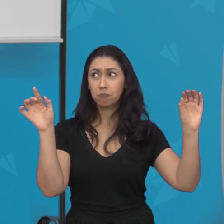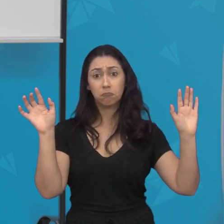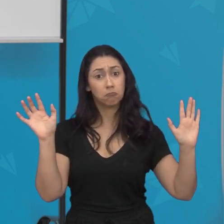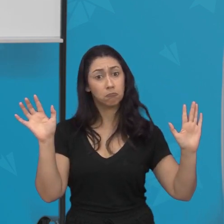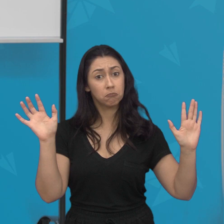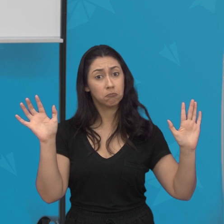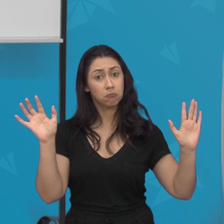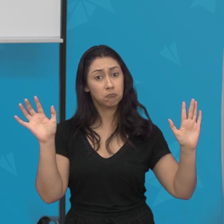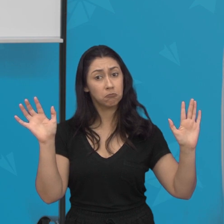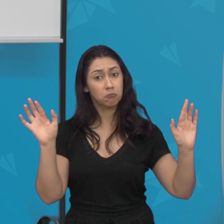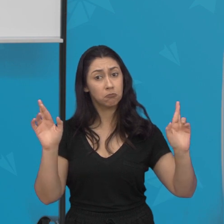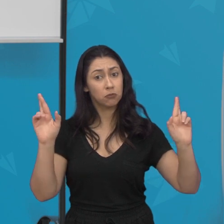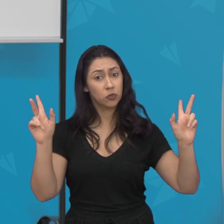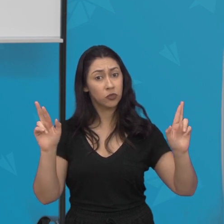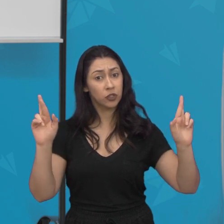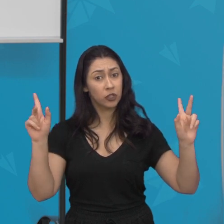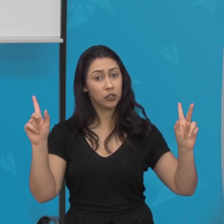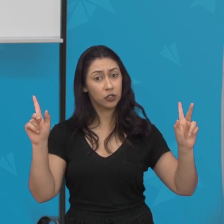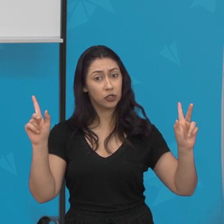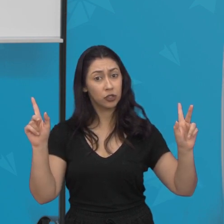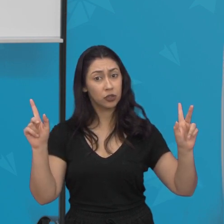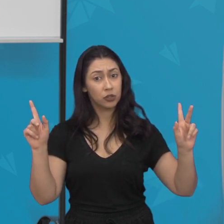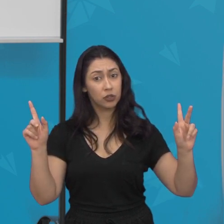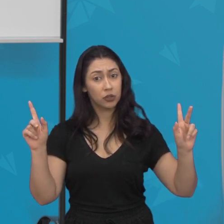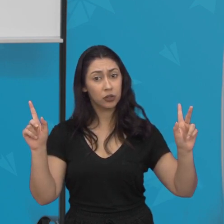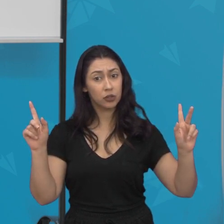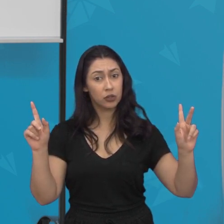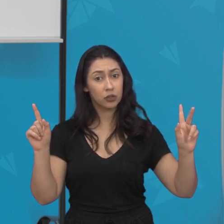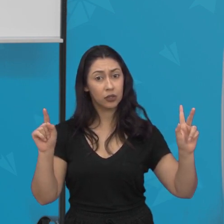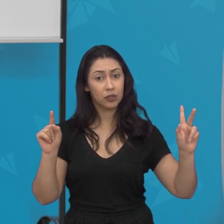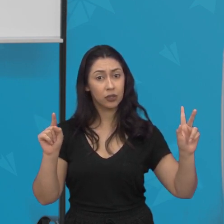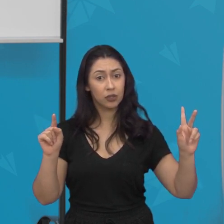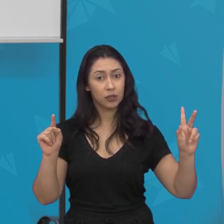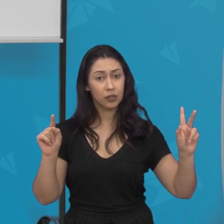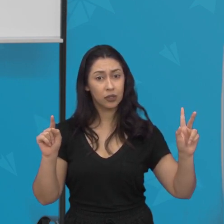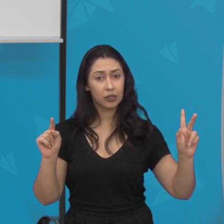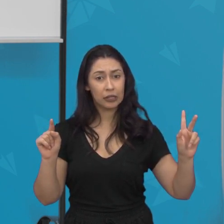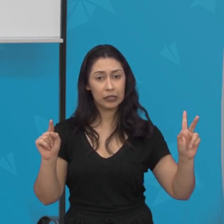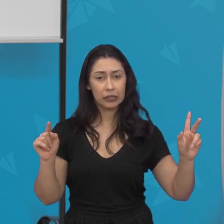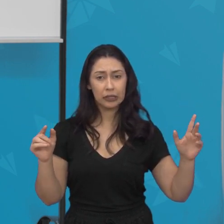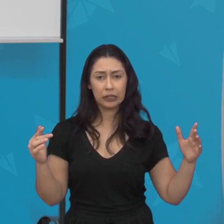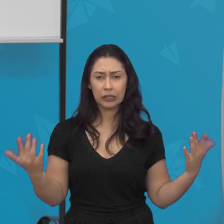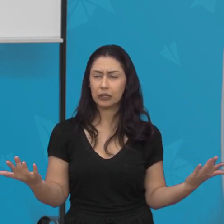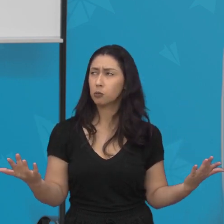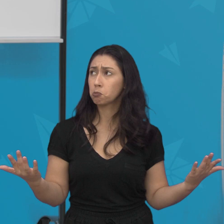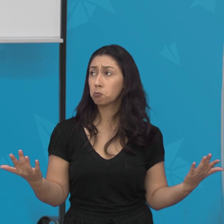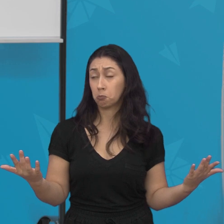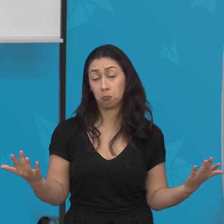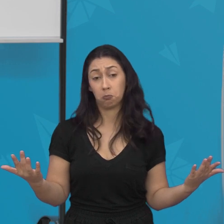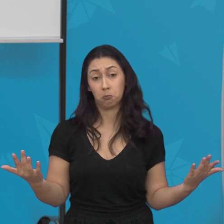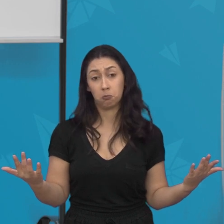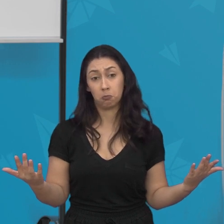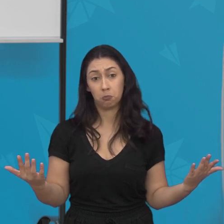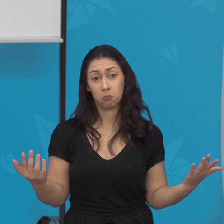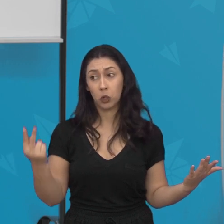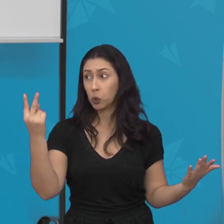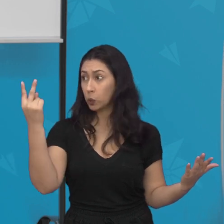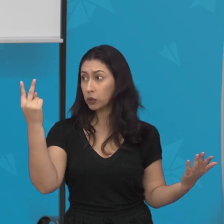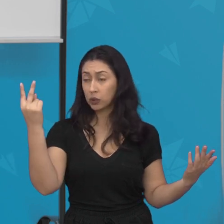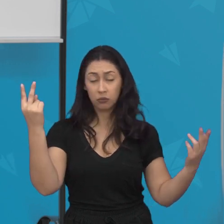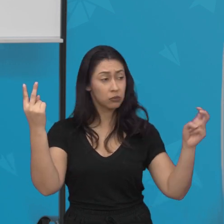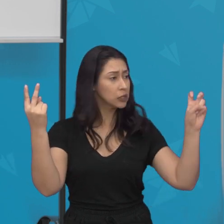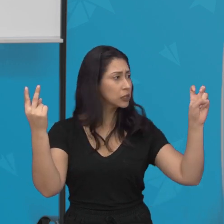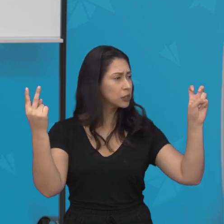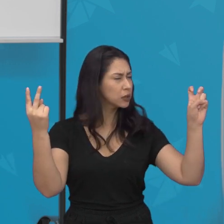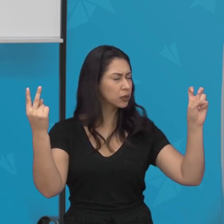nosso elemento que está dando um probleminha. Então vamos ver que temos 2 aqui, lá tem daquele lado tem 5. 2 aqui, 5 lá. Então